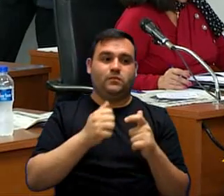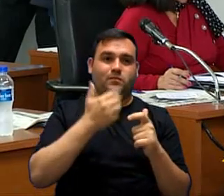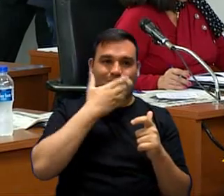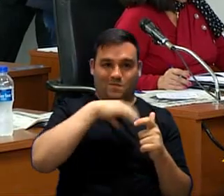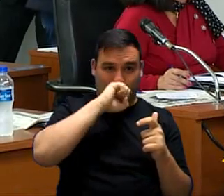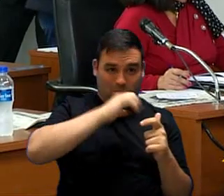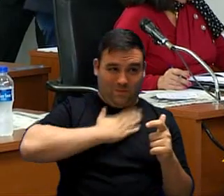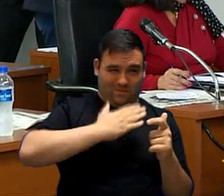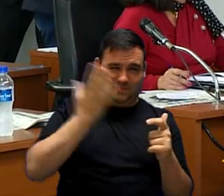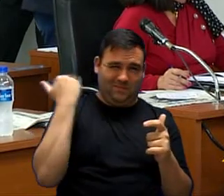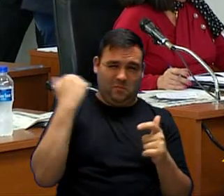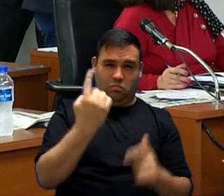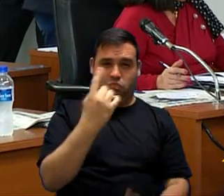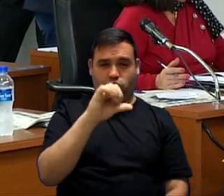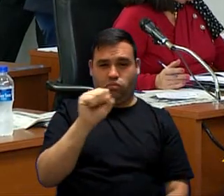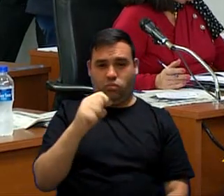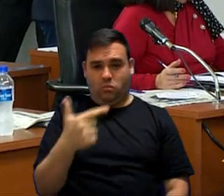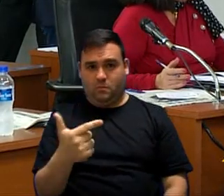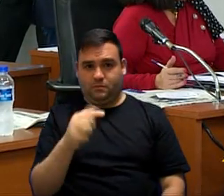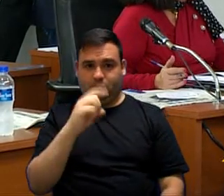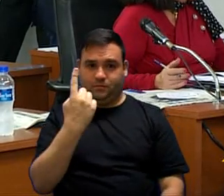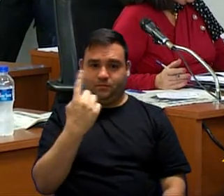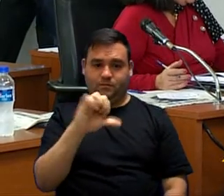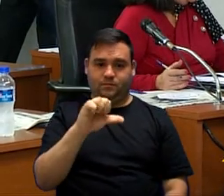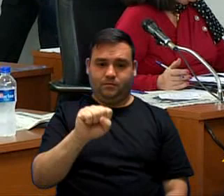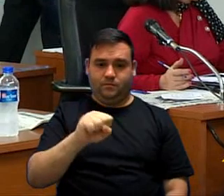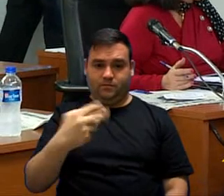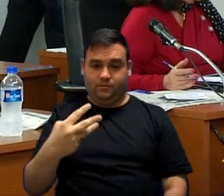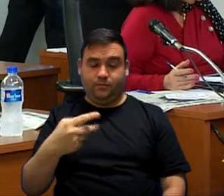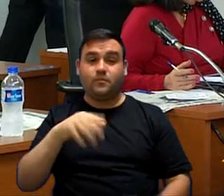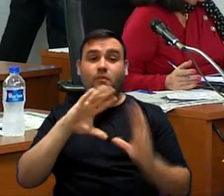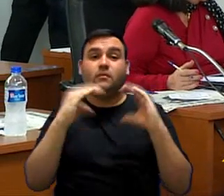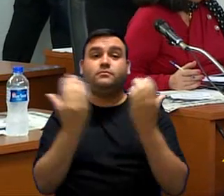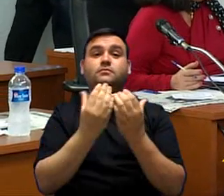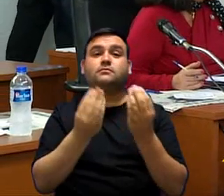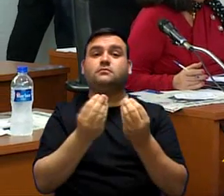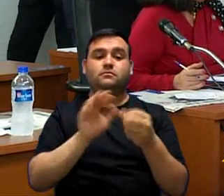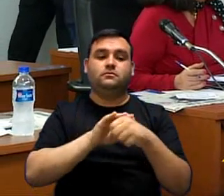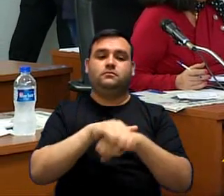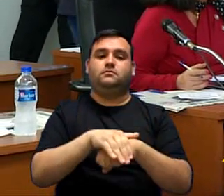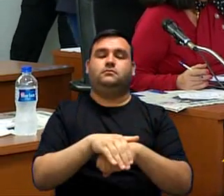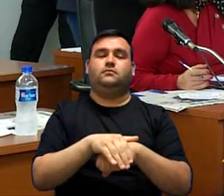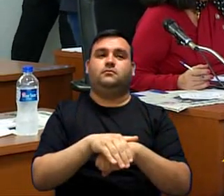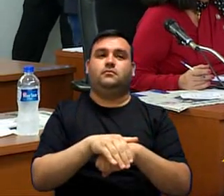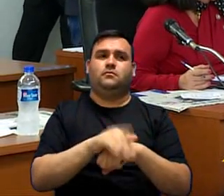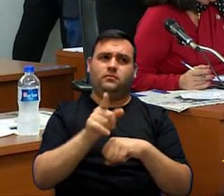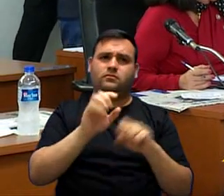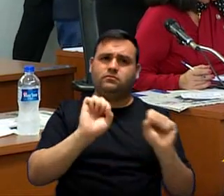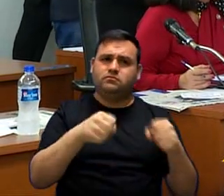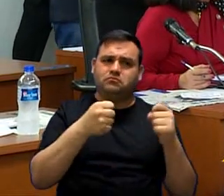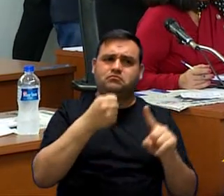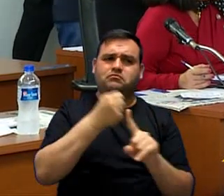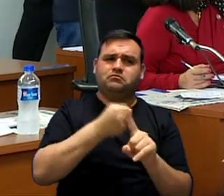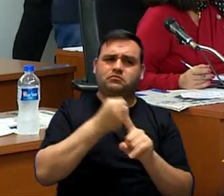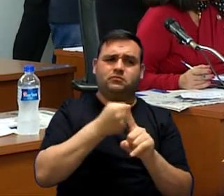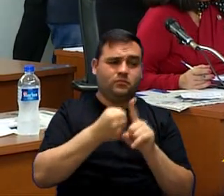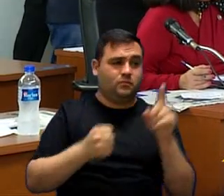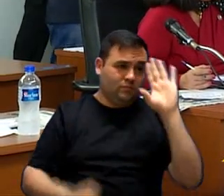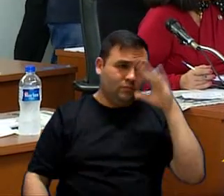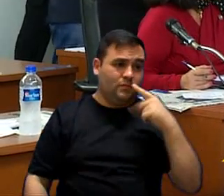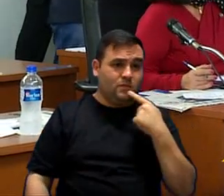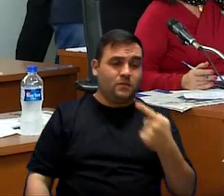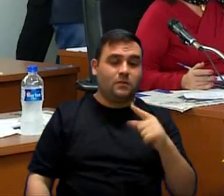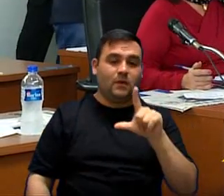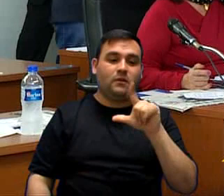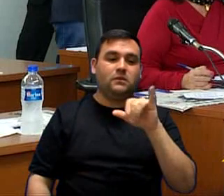meu pai lá em 82, 83, e a Câmara era à noite. E lutava. O que a Yara está falando, eu saía